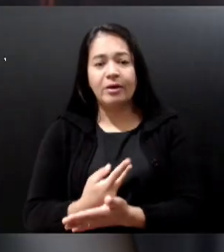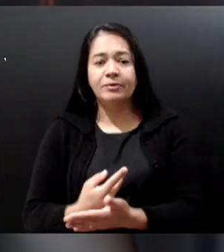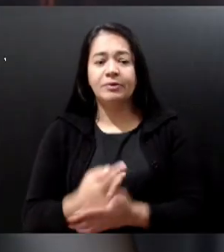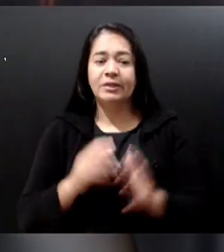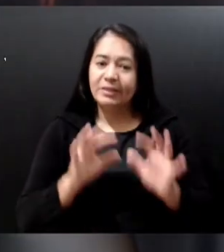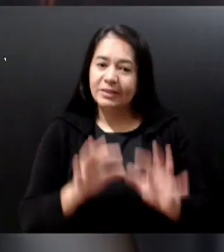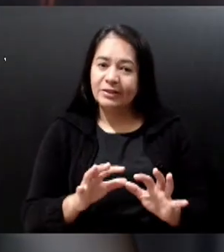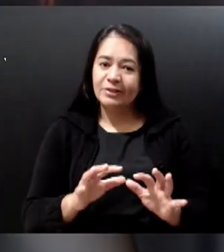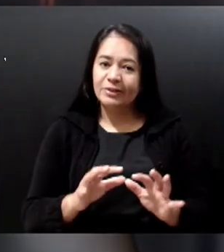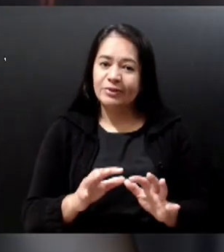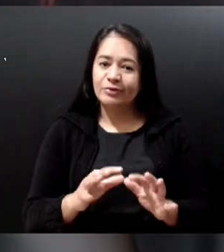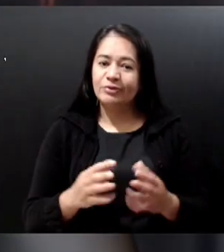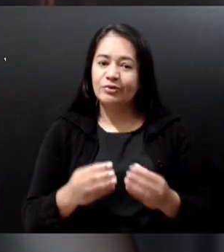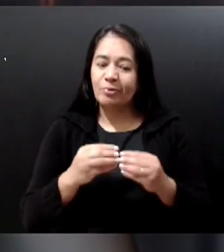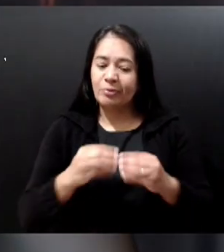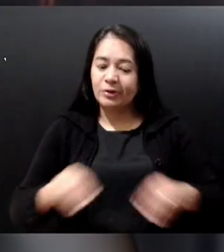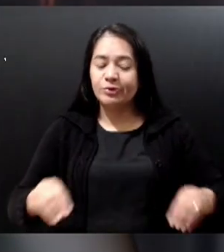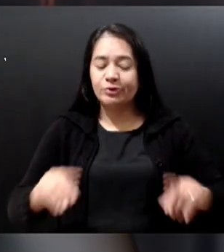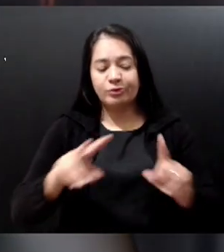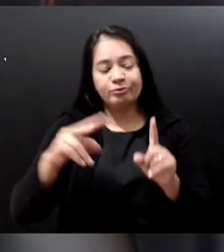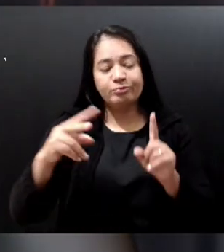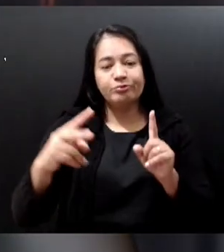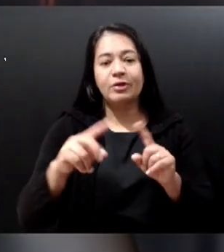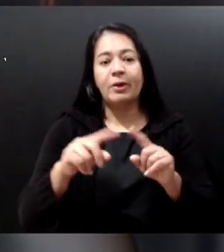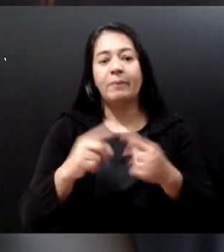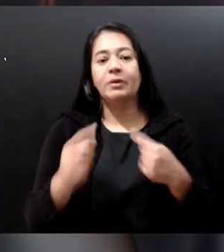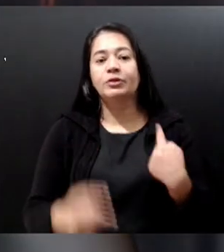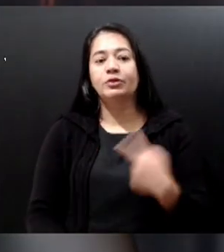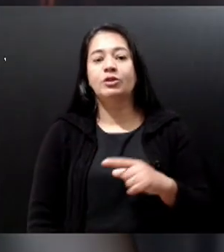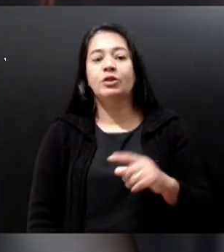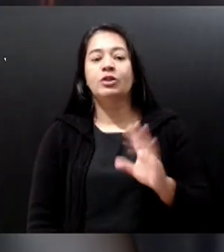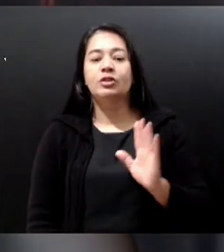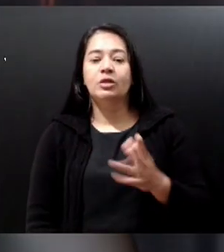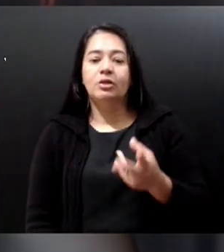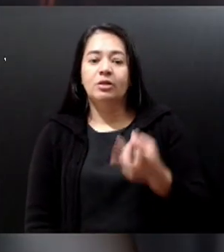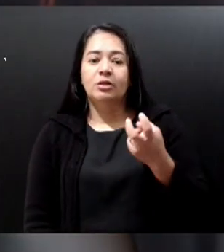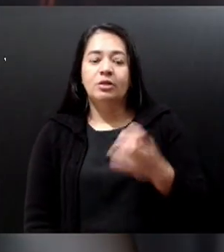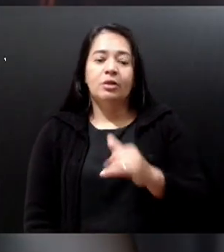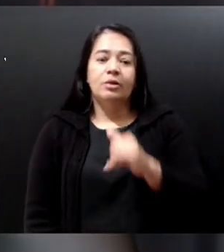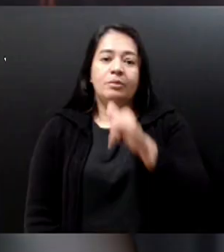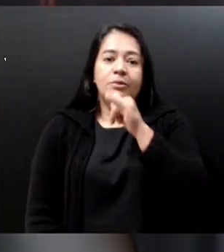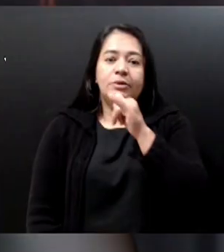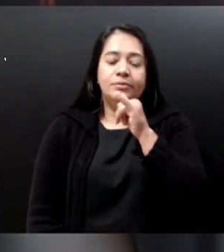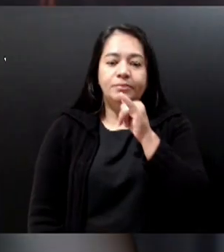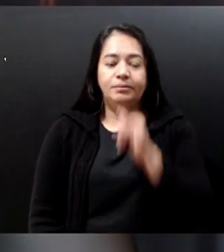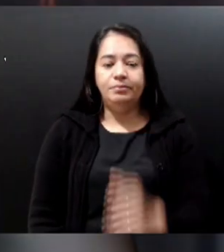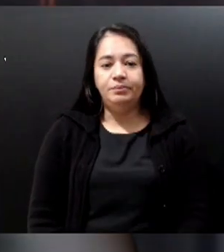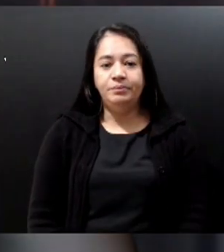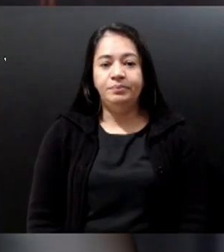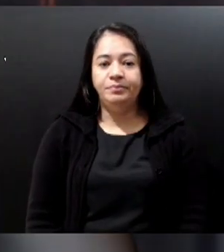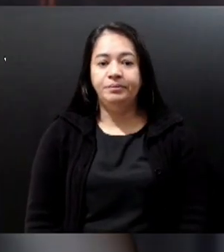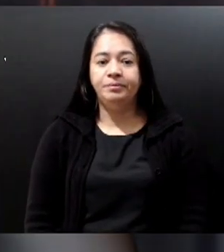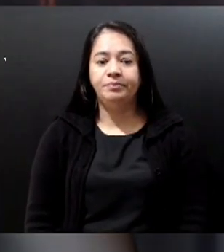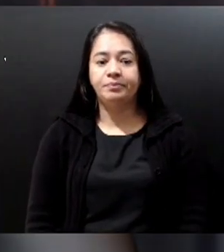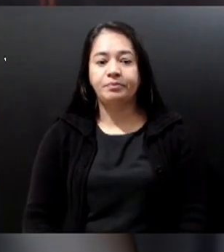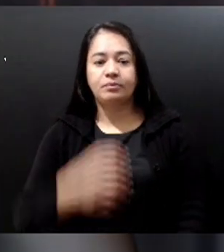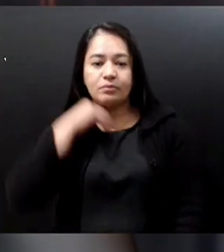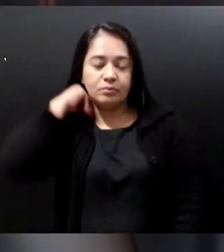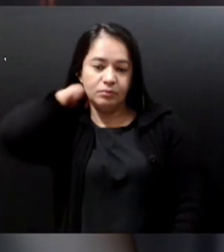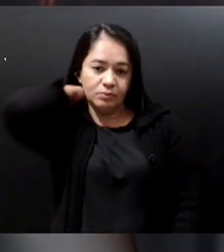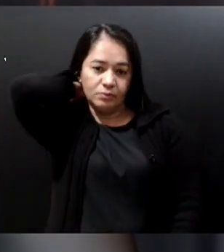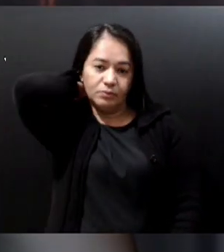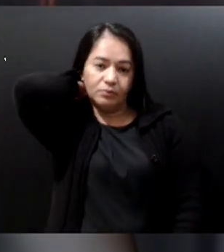a gente tem visto, por exemplo, nessas falando de novo das famílias homoafetivas, Uhum. é que